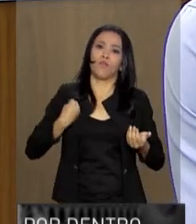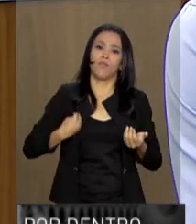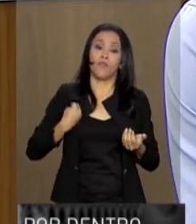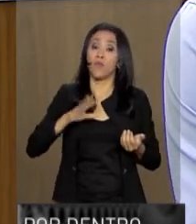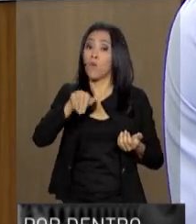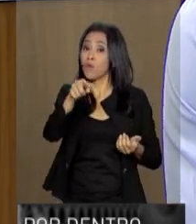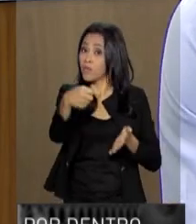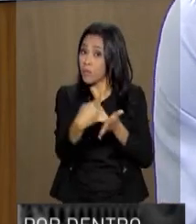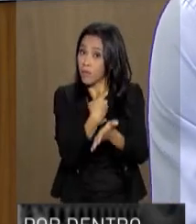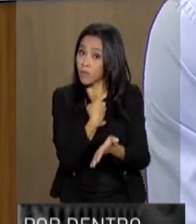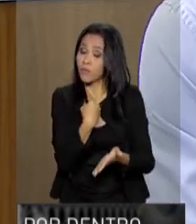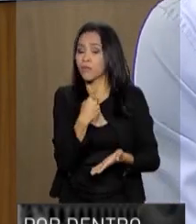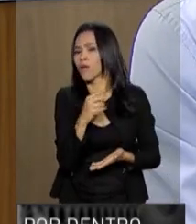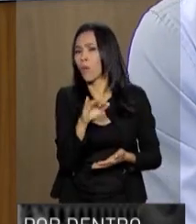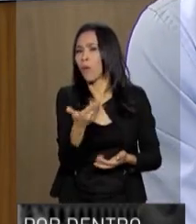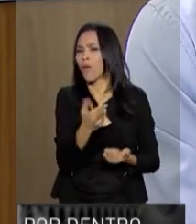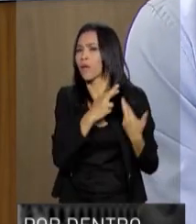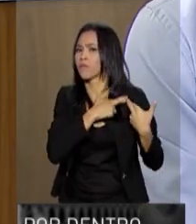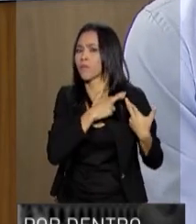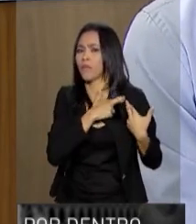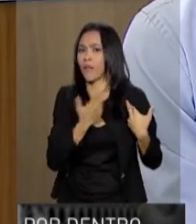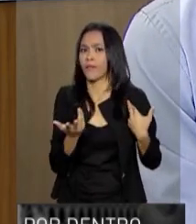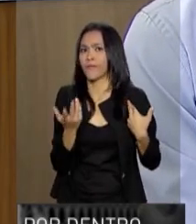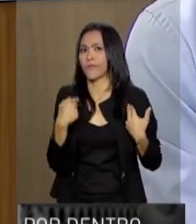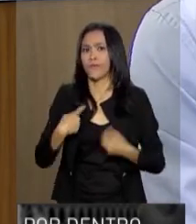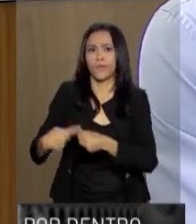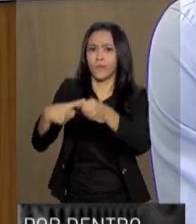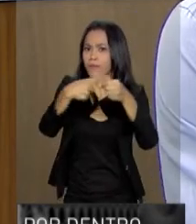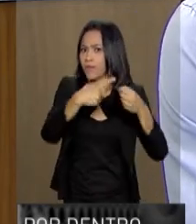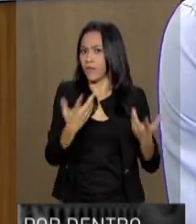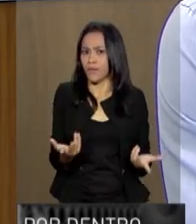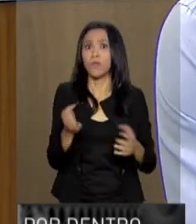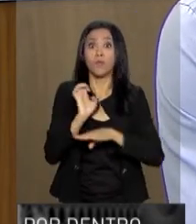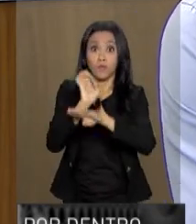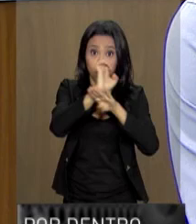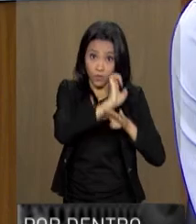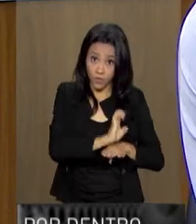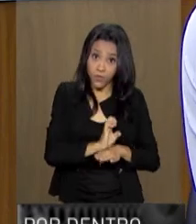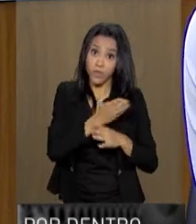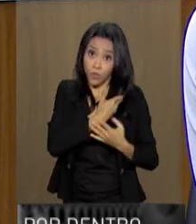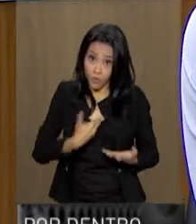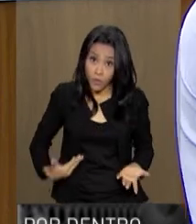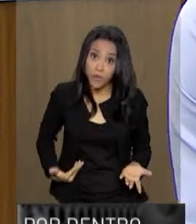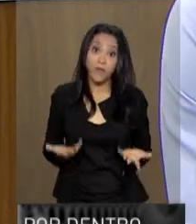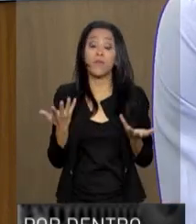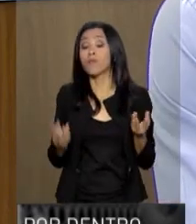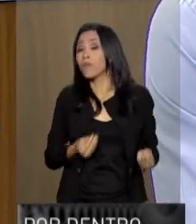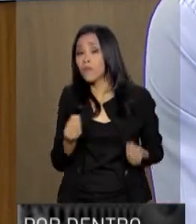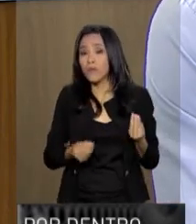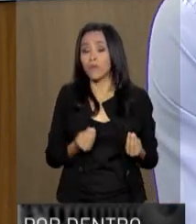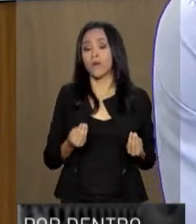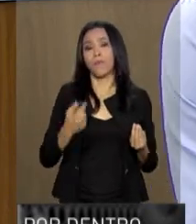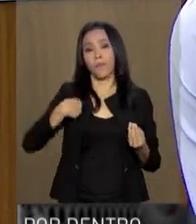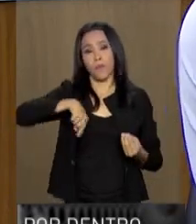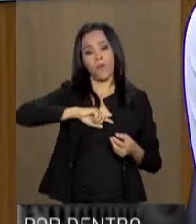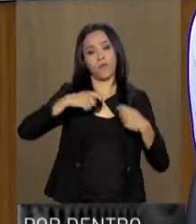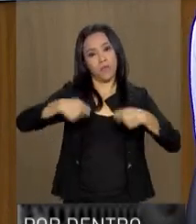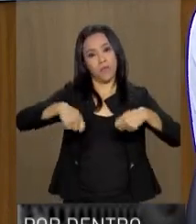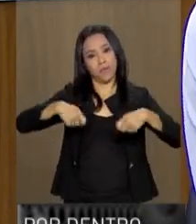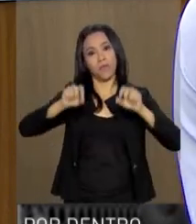pergunta sobre a responsabilidade de municípios e de estadas na política de juventude nós precisamos